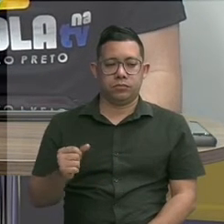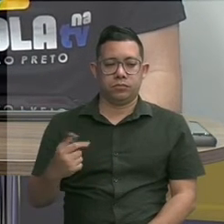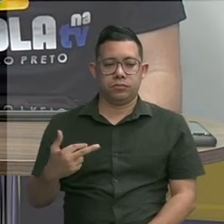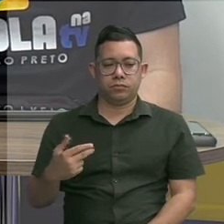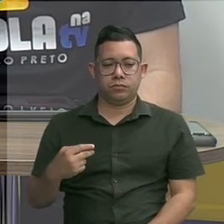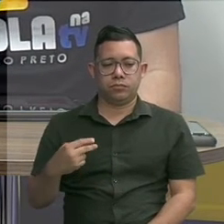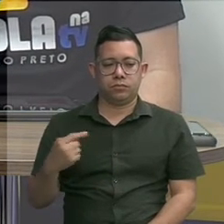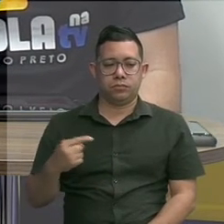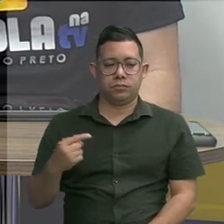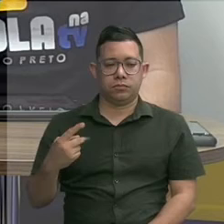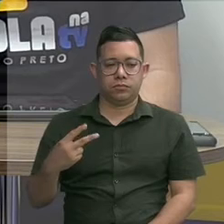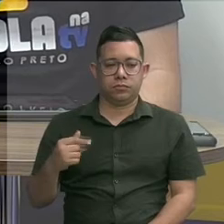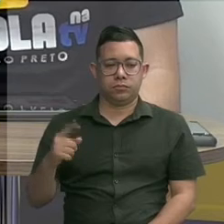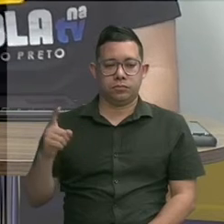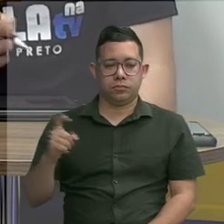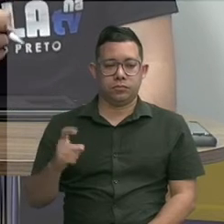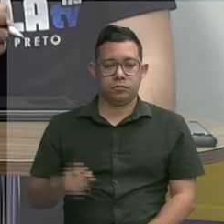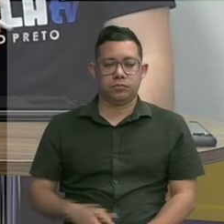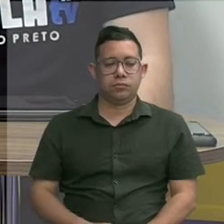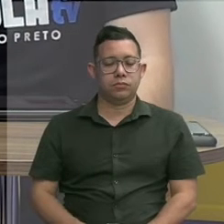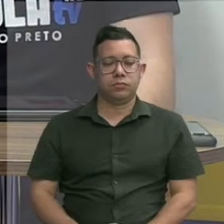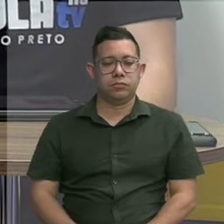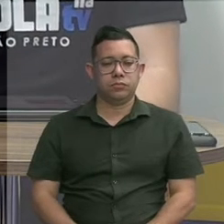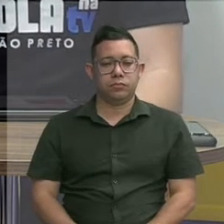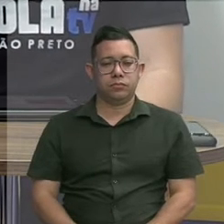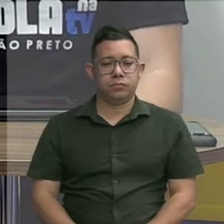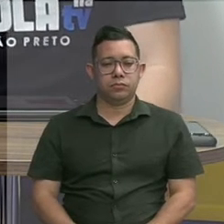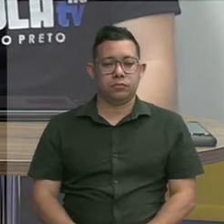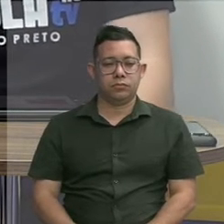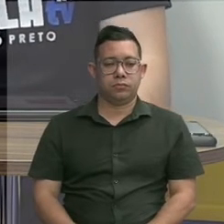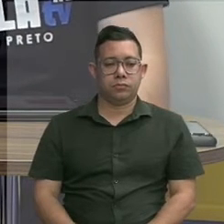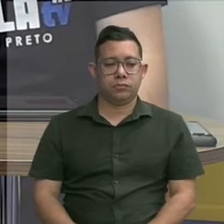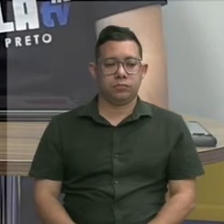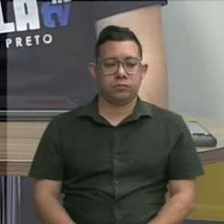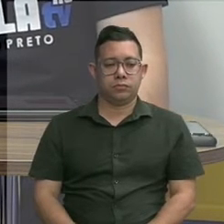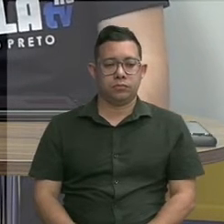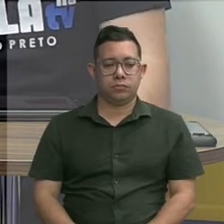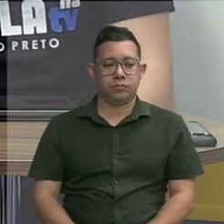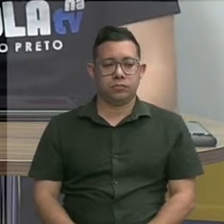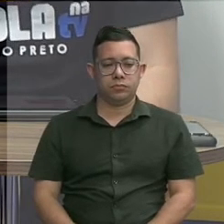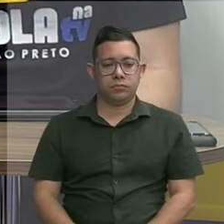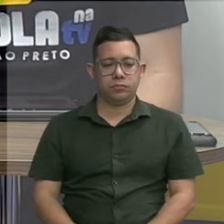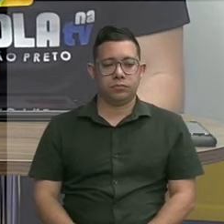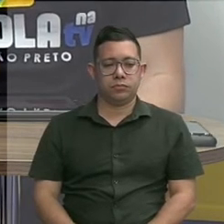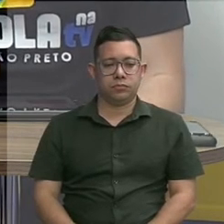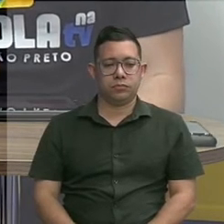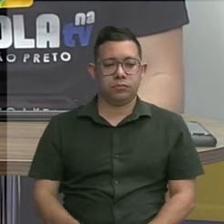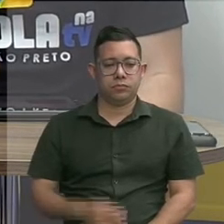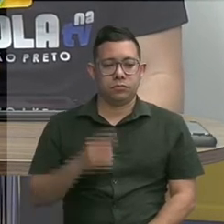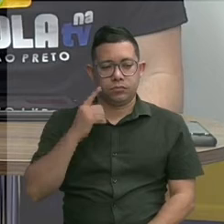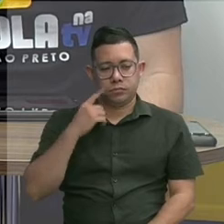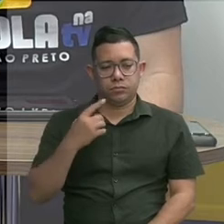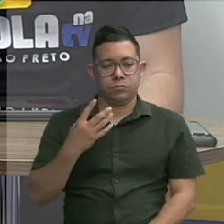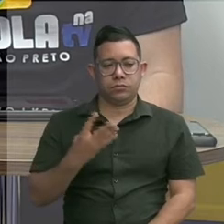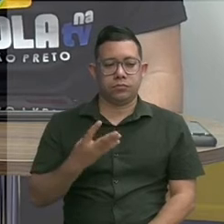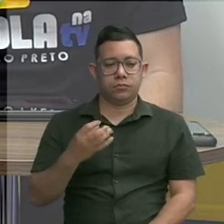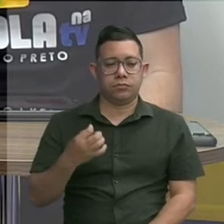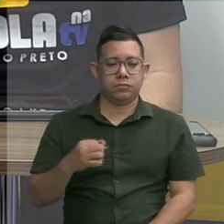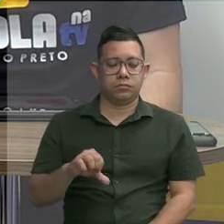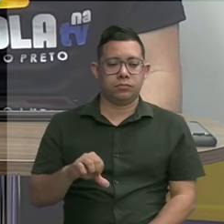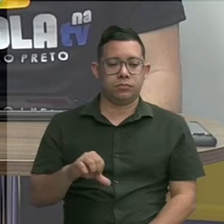= - 2x ao quadrado 207 - 256 para dar 40 aí